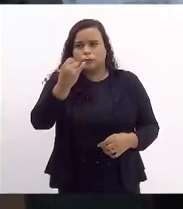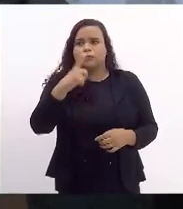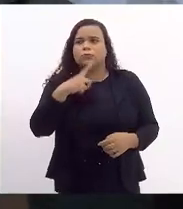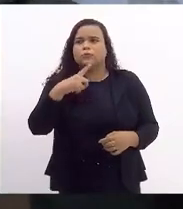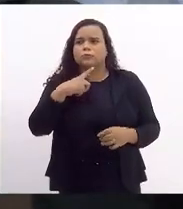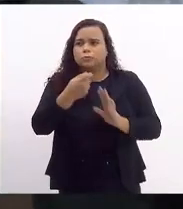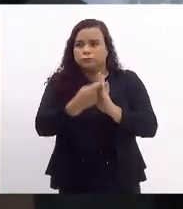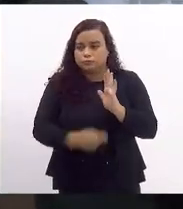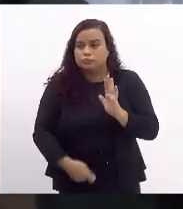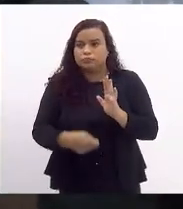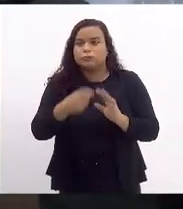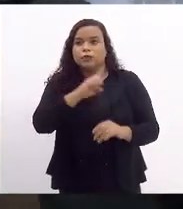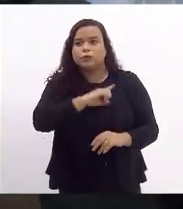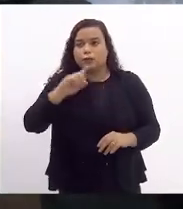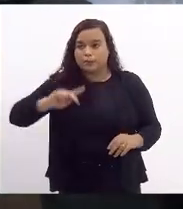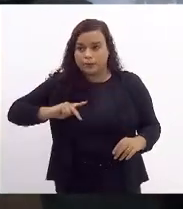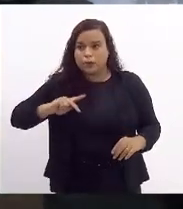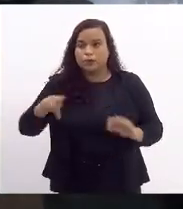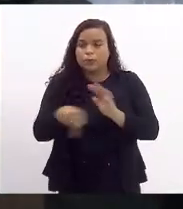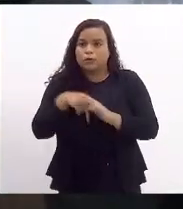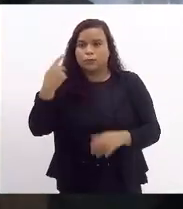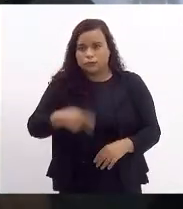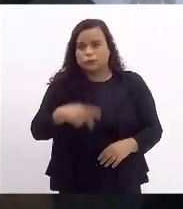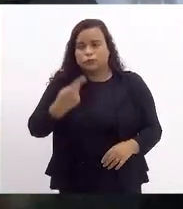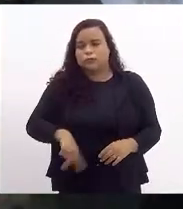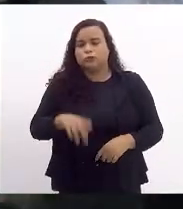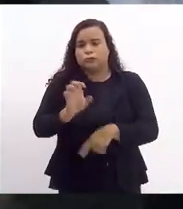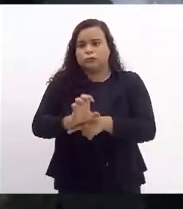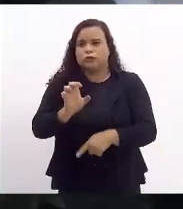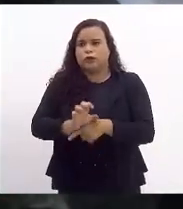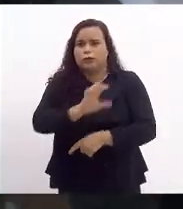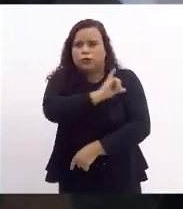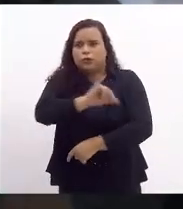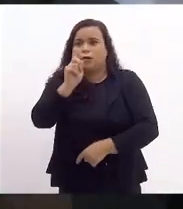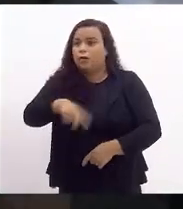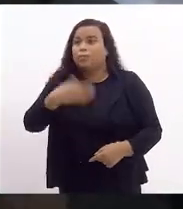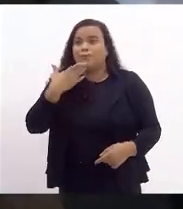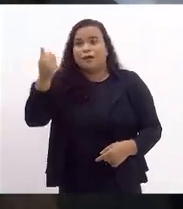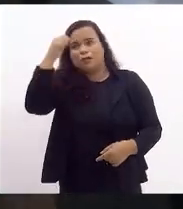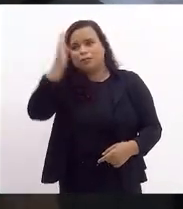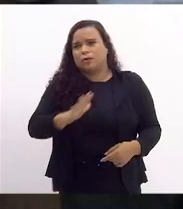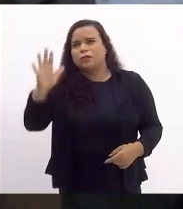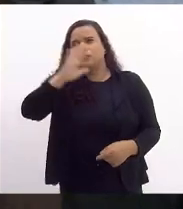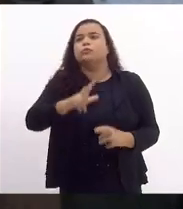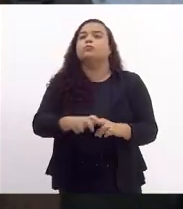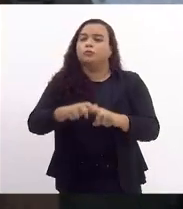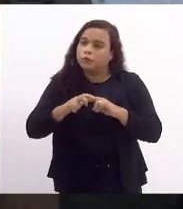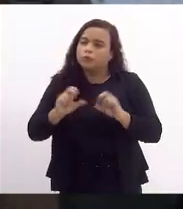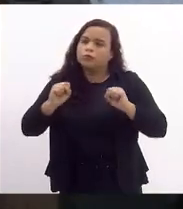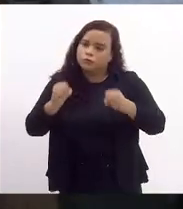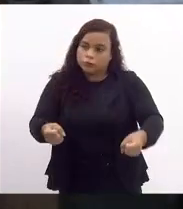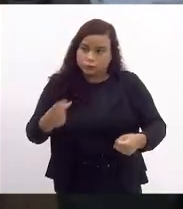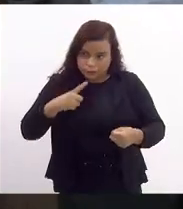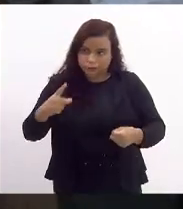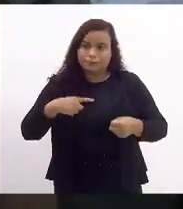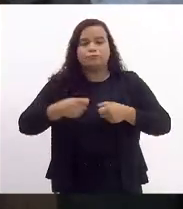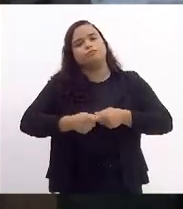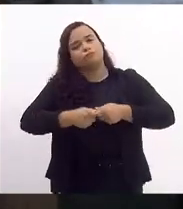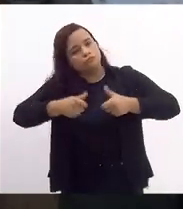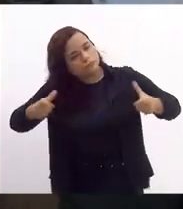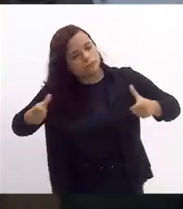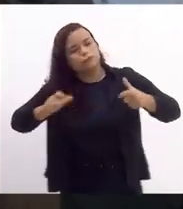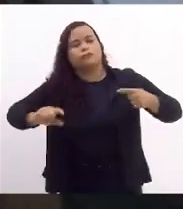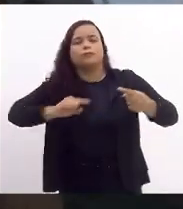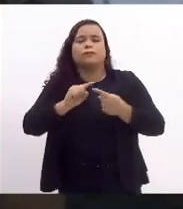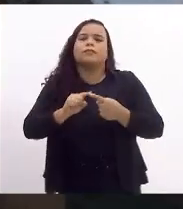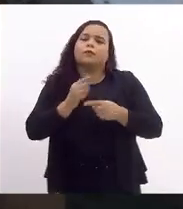a Defensoria Pública do Estado do Rio de Janeiro é a melhor do que a teoria pública do Brasil justamente porque se esforça por ampliar